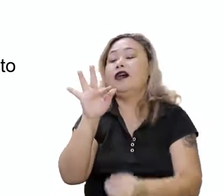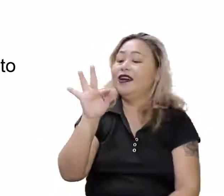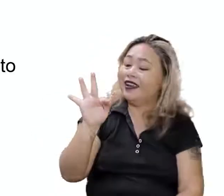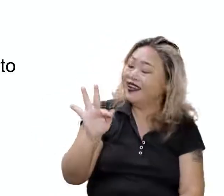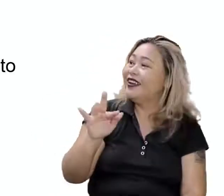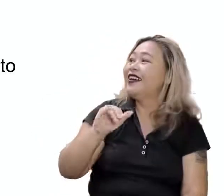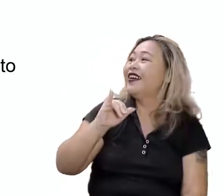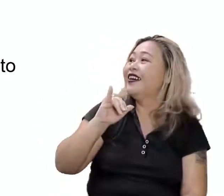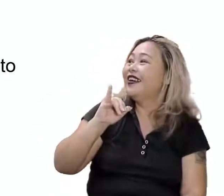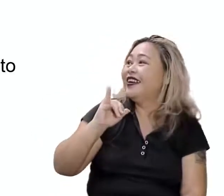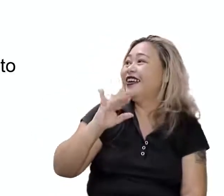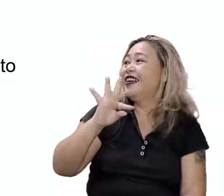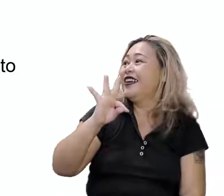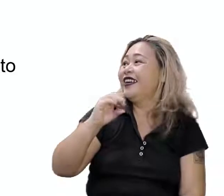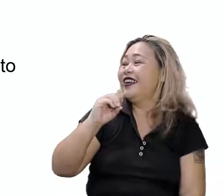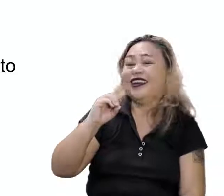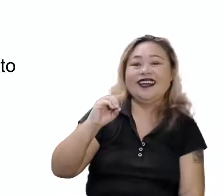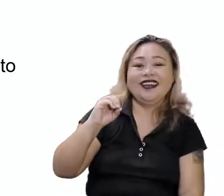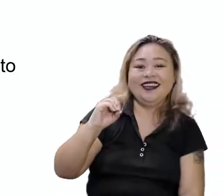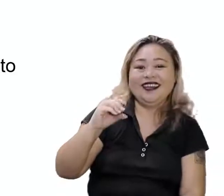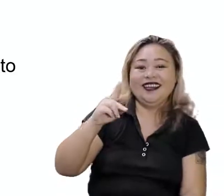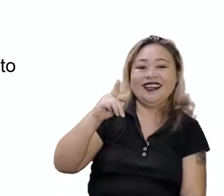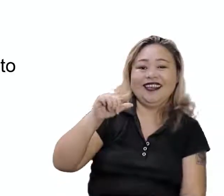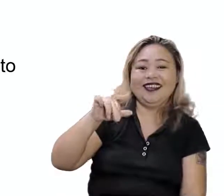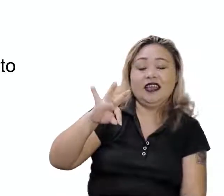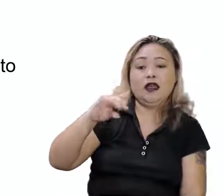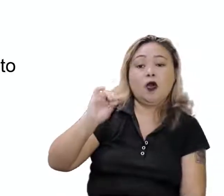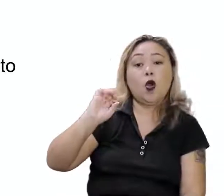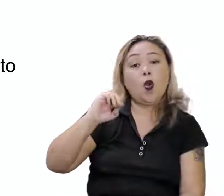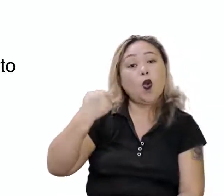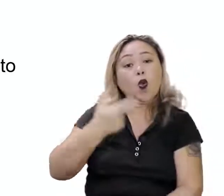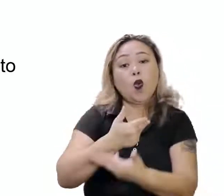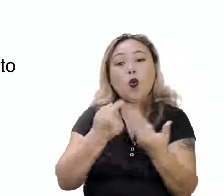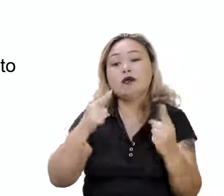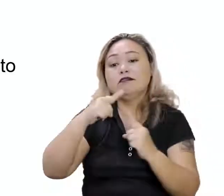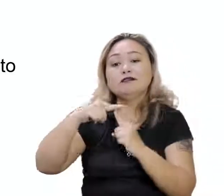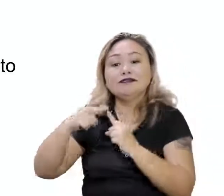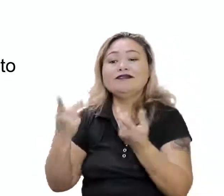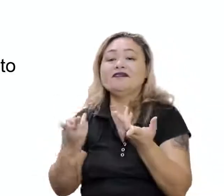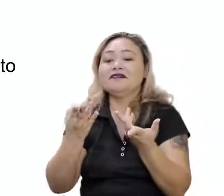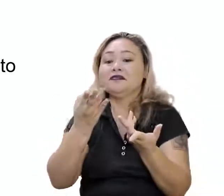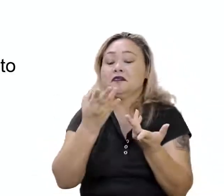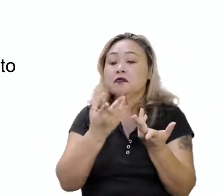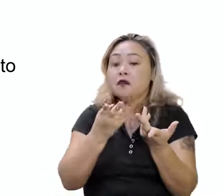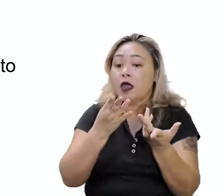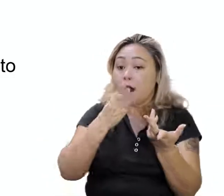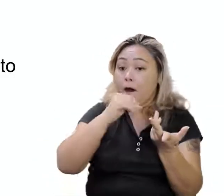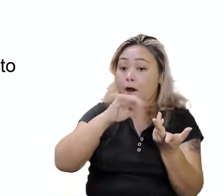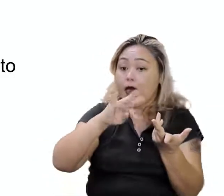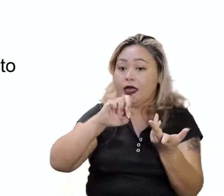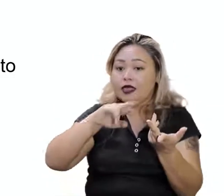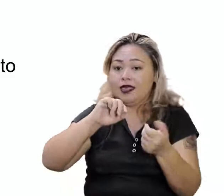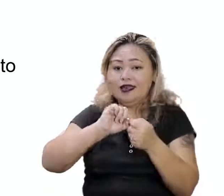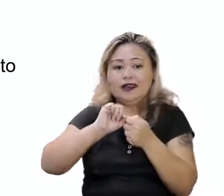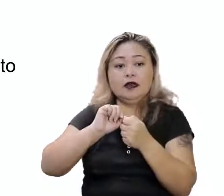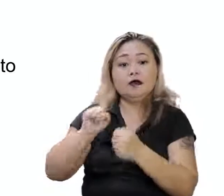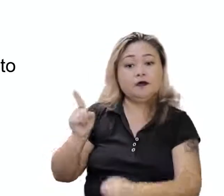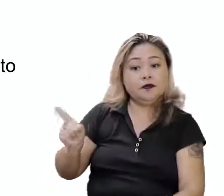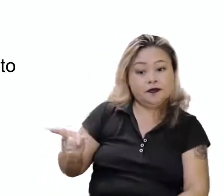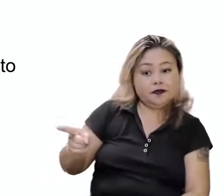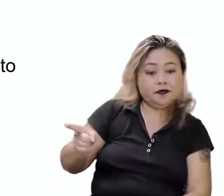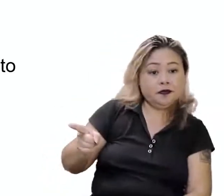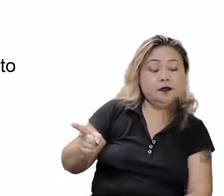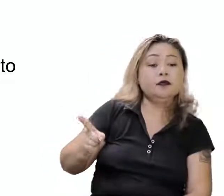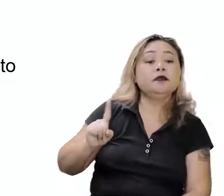filo quer sair de qualquer jeito, criatura. Ou de alguns tipos de bactérias. Os zooplânctons, por sua